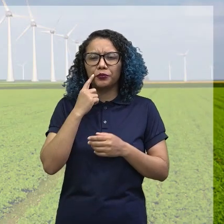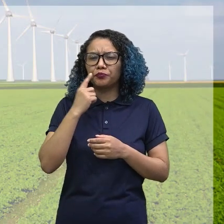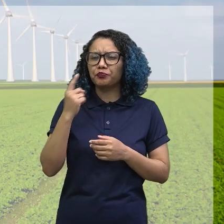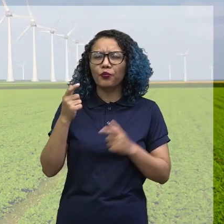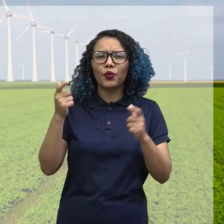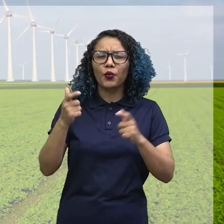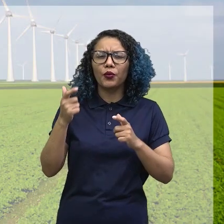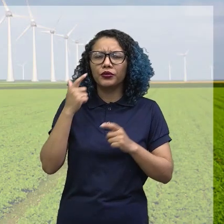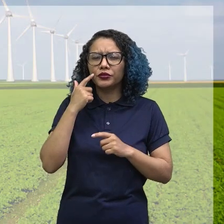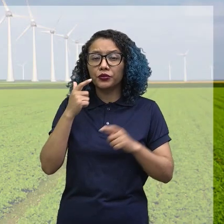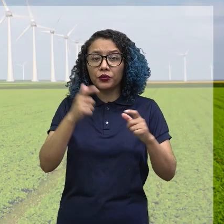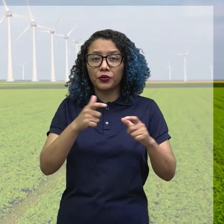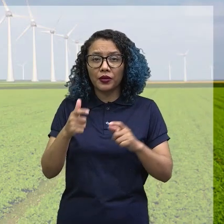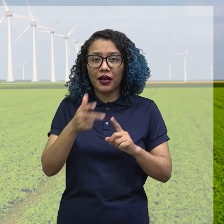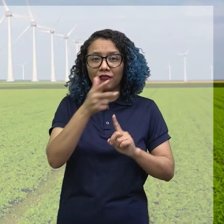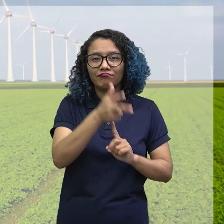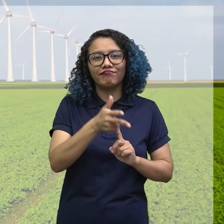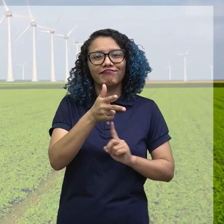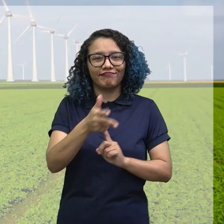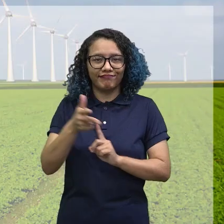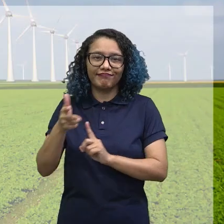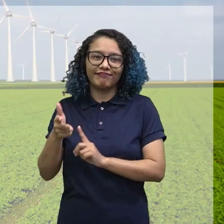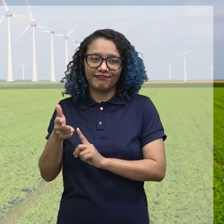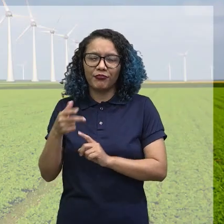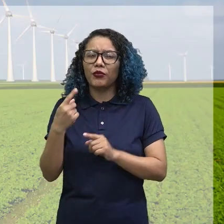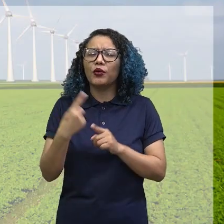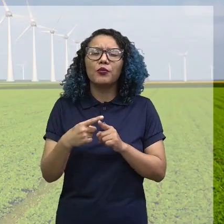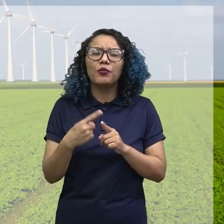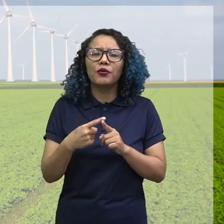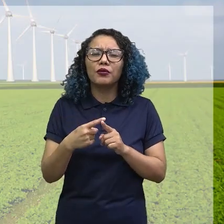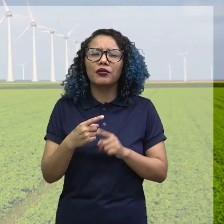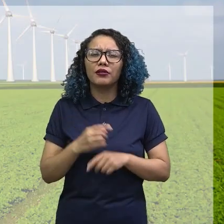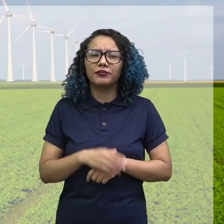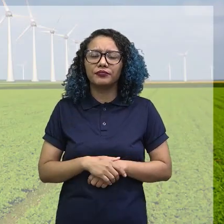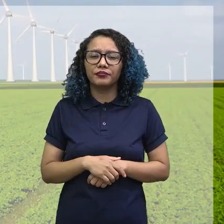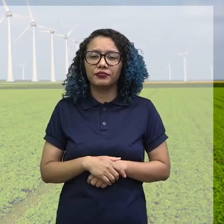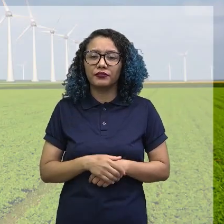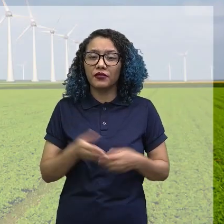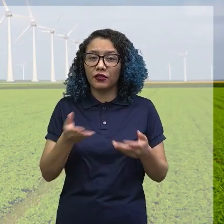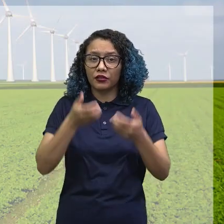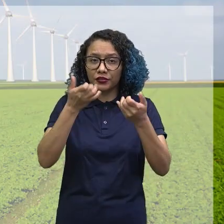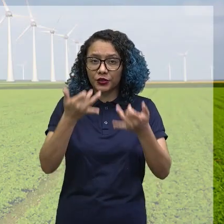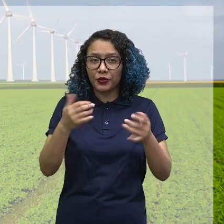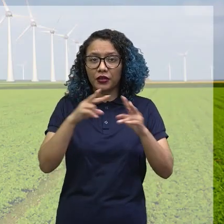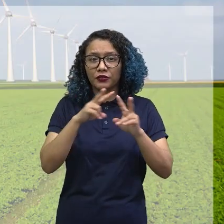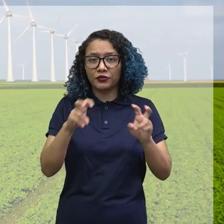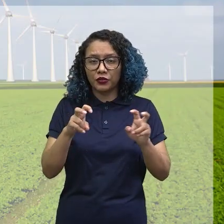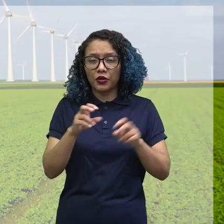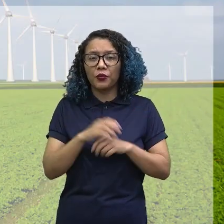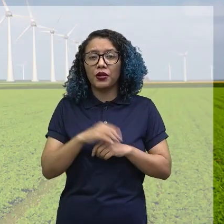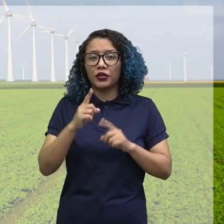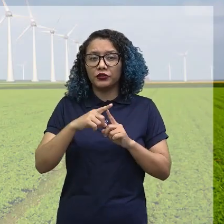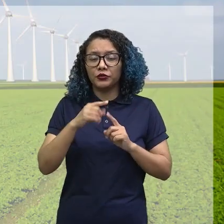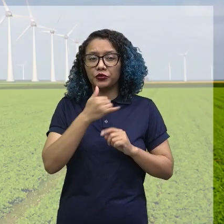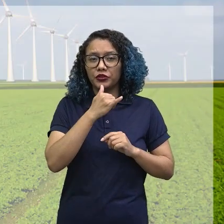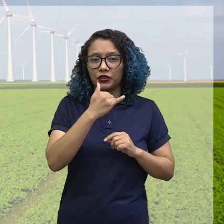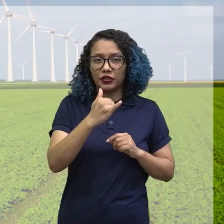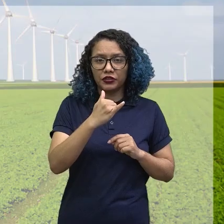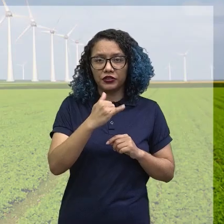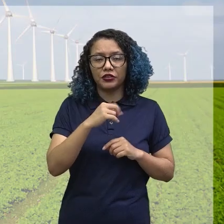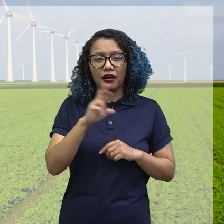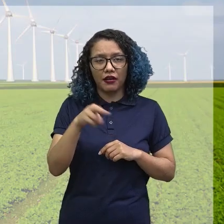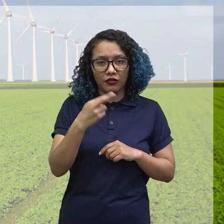de um parque eólico, né? Porque nós vamos falar tanto de energias renováveis,